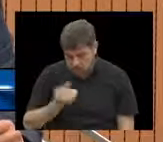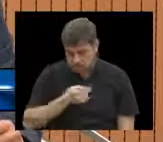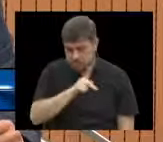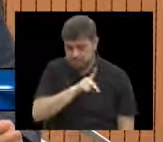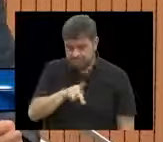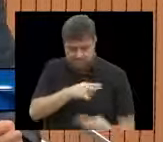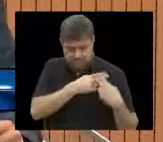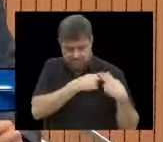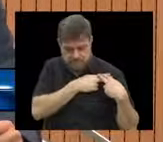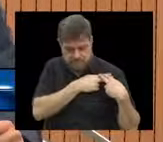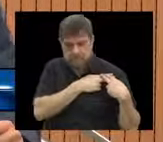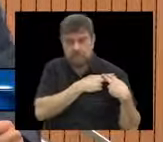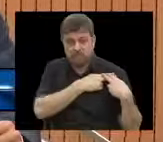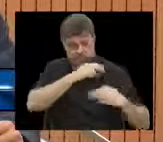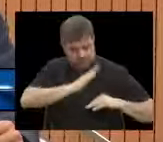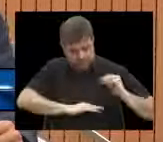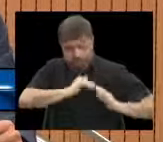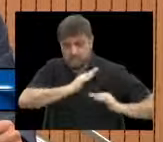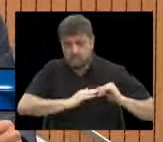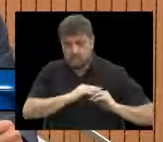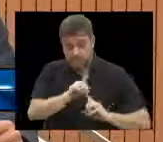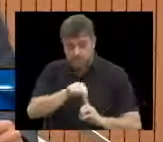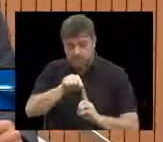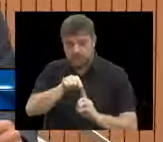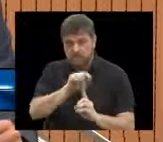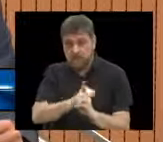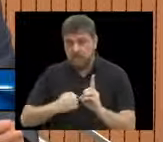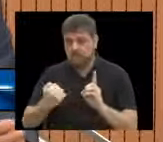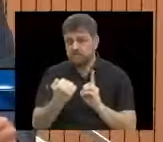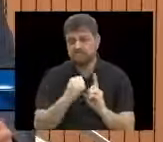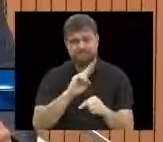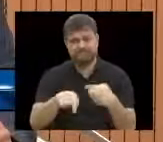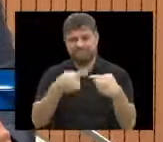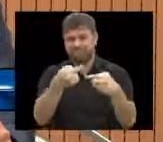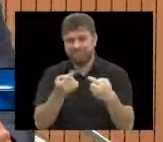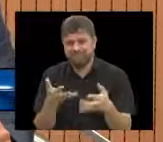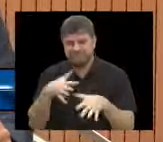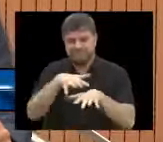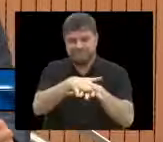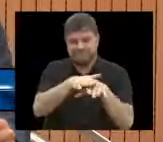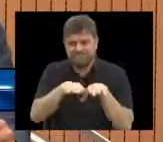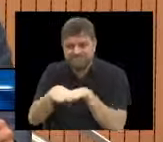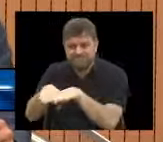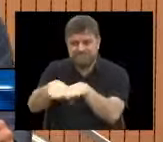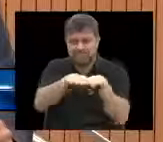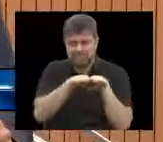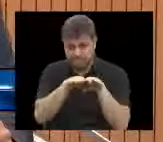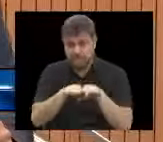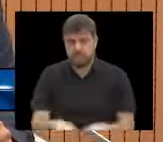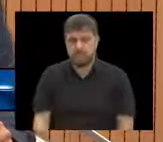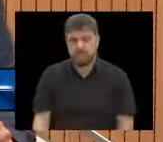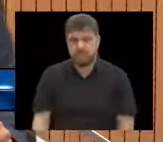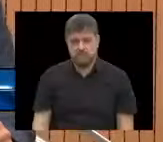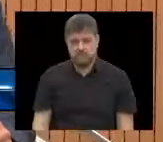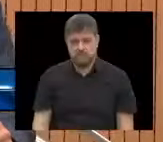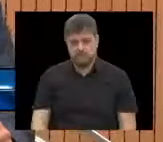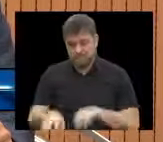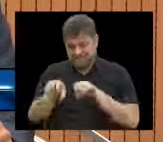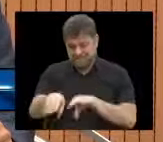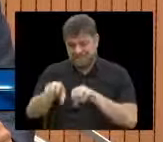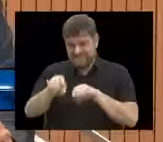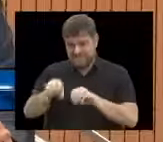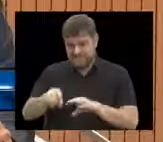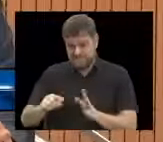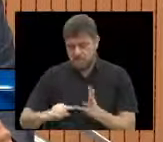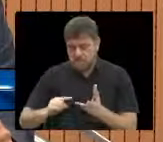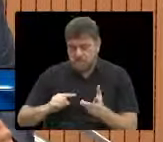podemos fazer para que a sociedade seja melhor mais inclusiva mais paritária enfim é todos os ensinamentos não